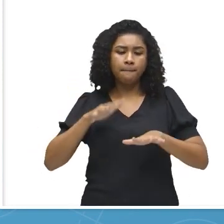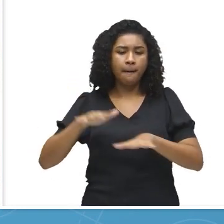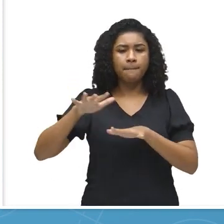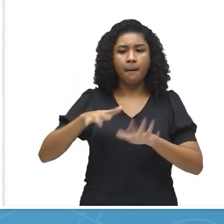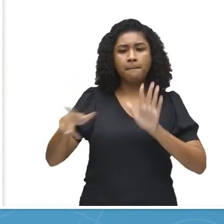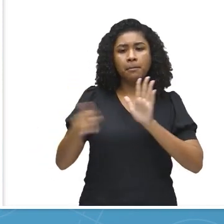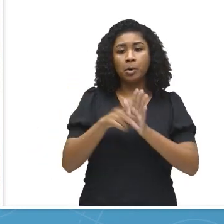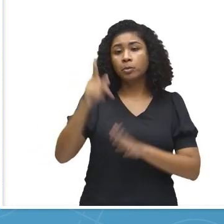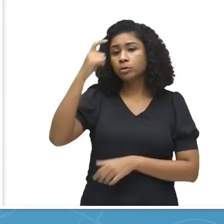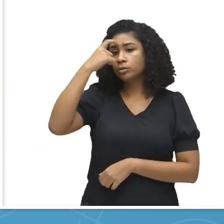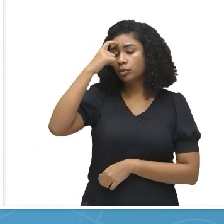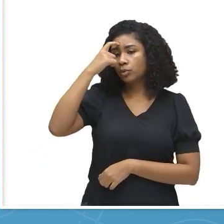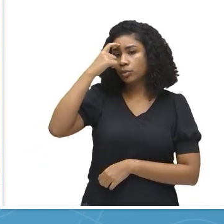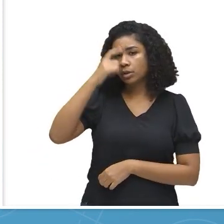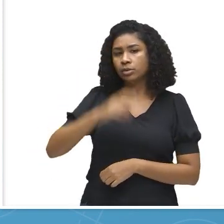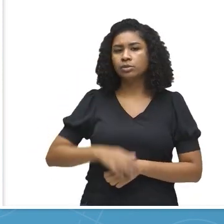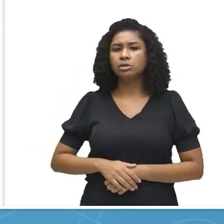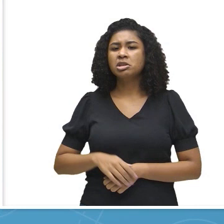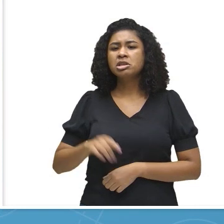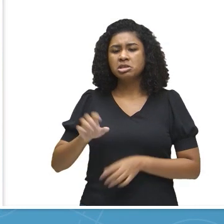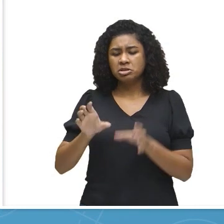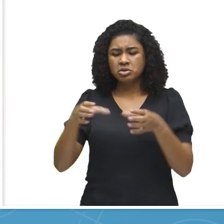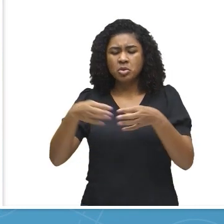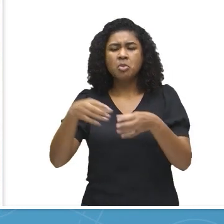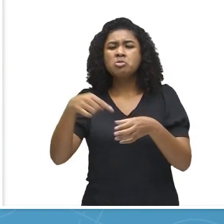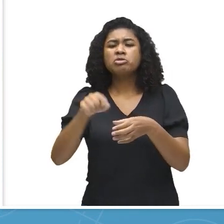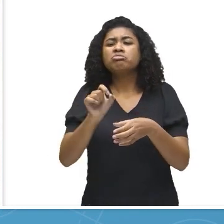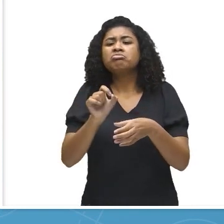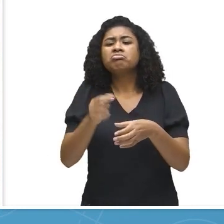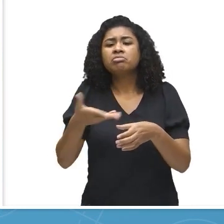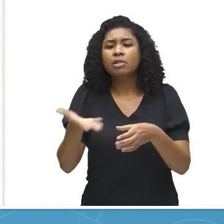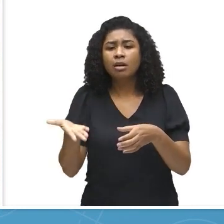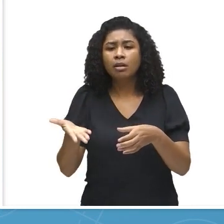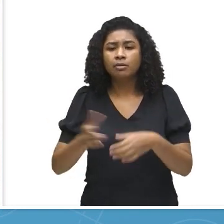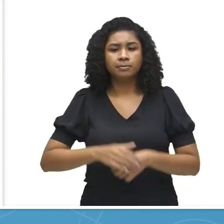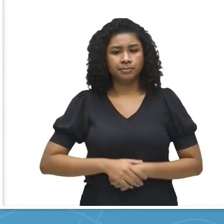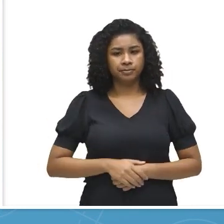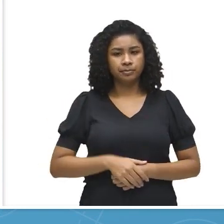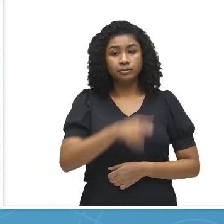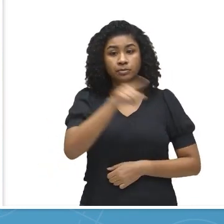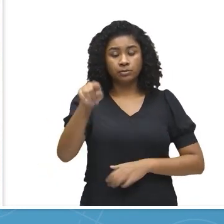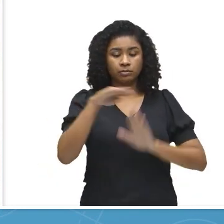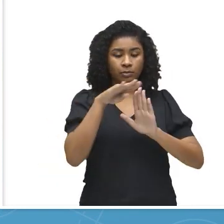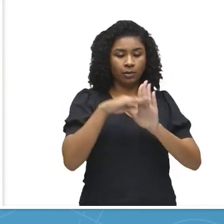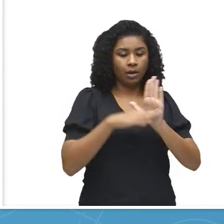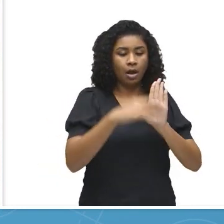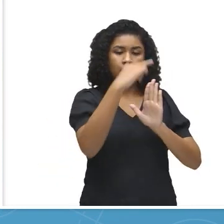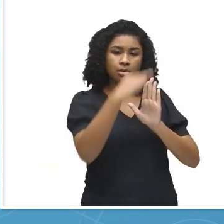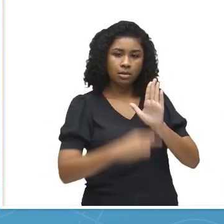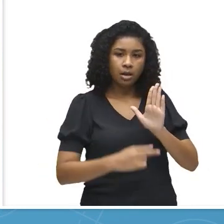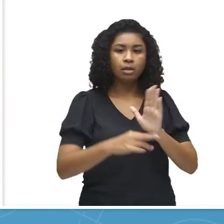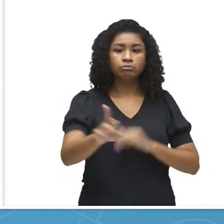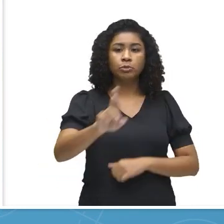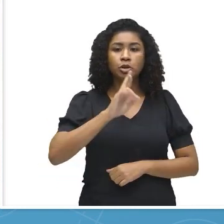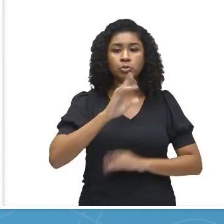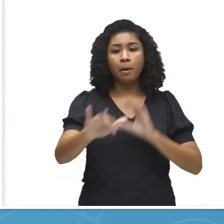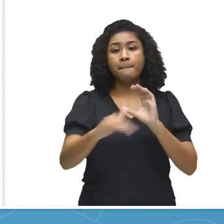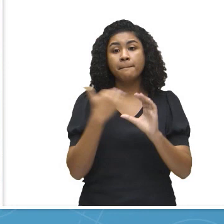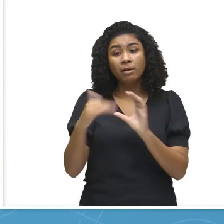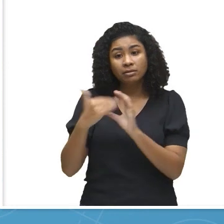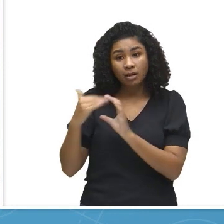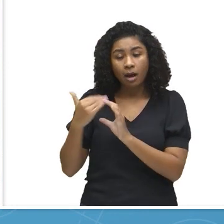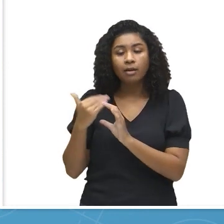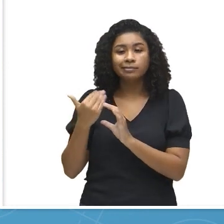eram, mais uma vez, 5 opções. Vou dar um tempinho para vocês lerem e enviarem para mim a resposta que vocês acham que mais